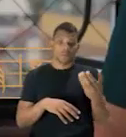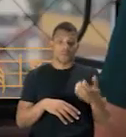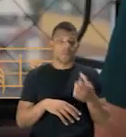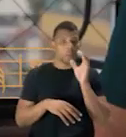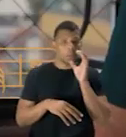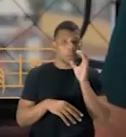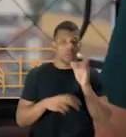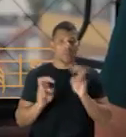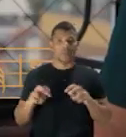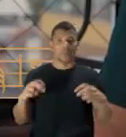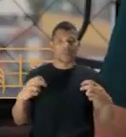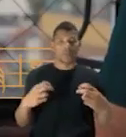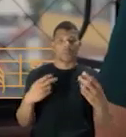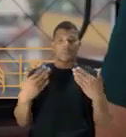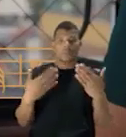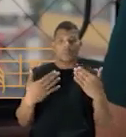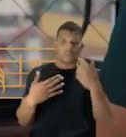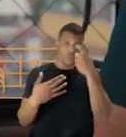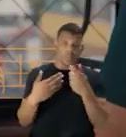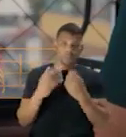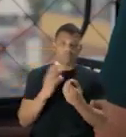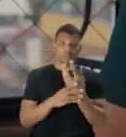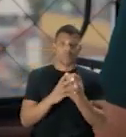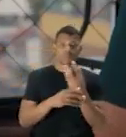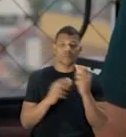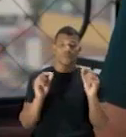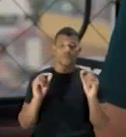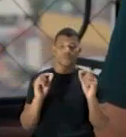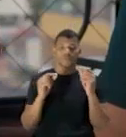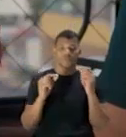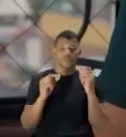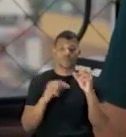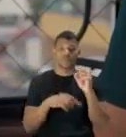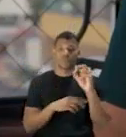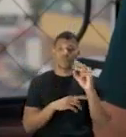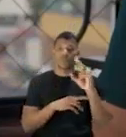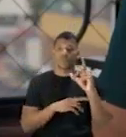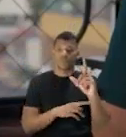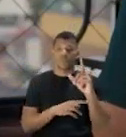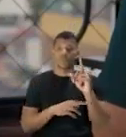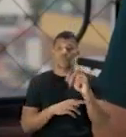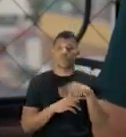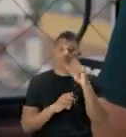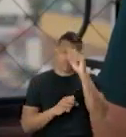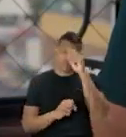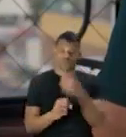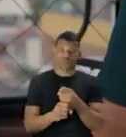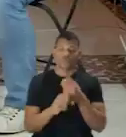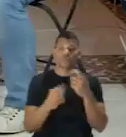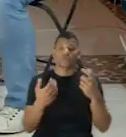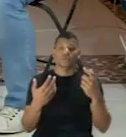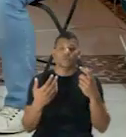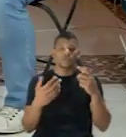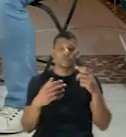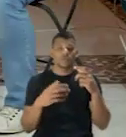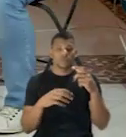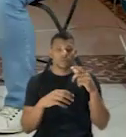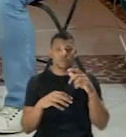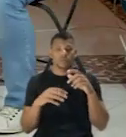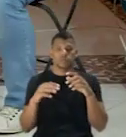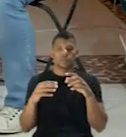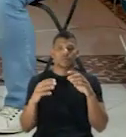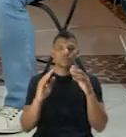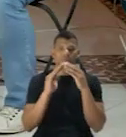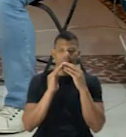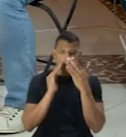lá e tal, e eu tava produzindo um show que era o Dono das Calçadas, em homenagem aos 90 anos do Nelson